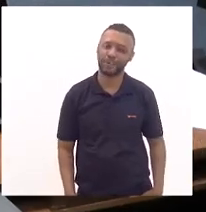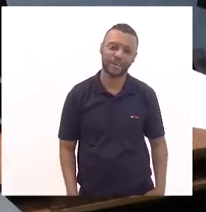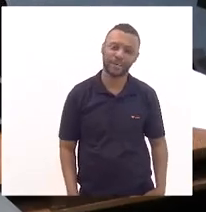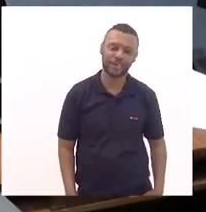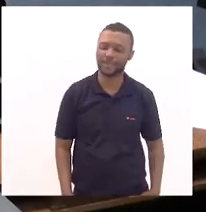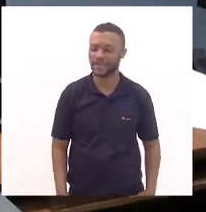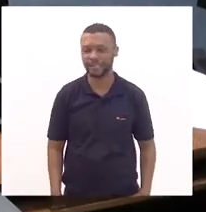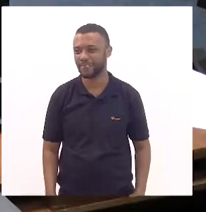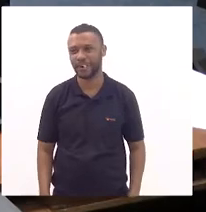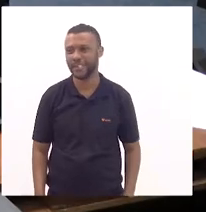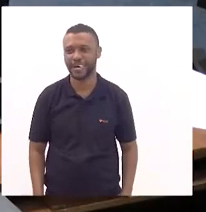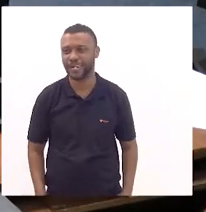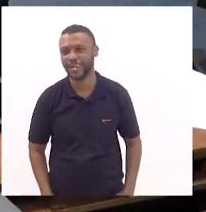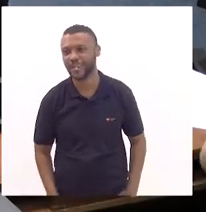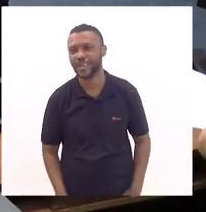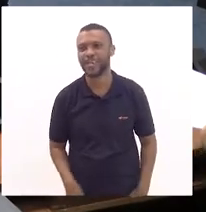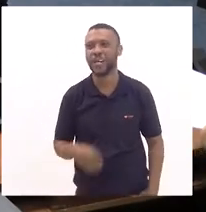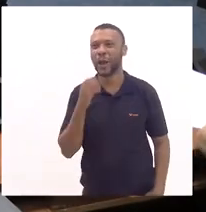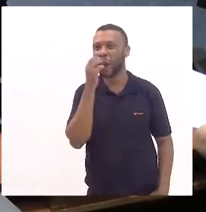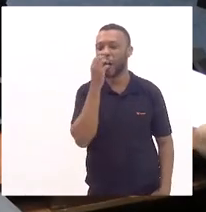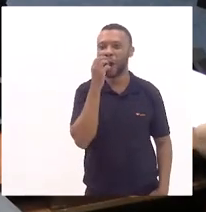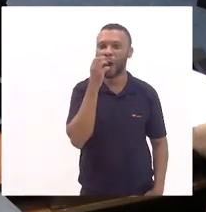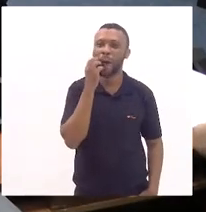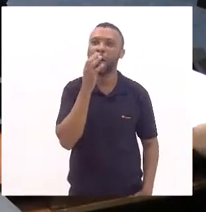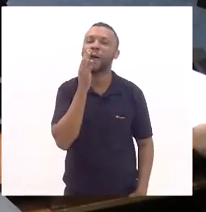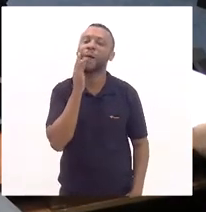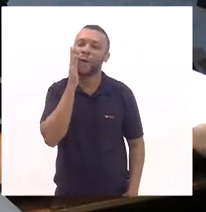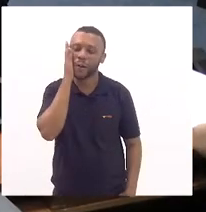Declara voto aqui, por favor.